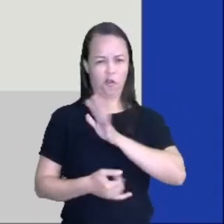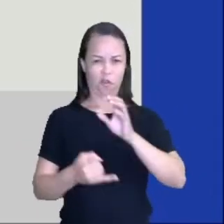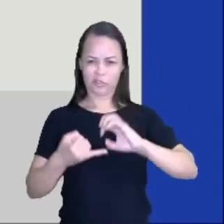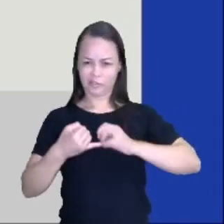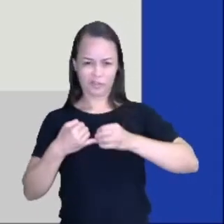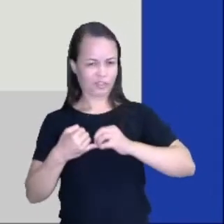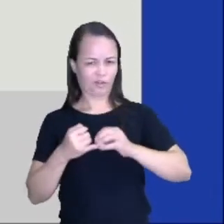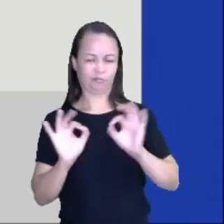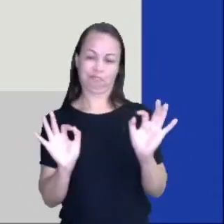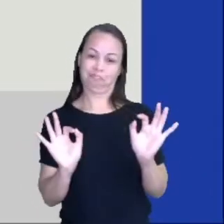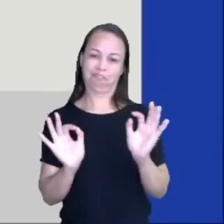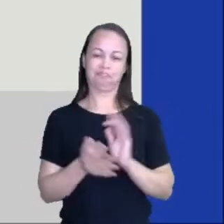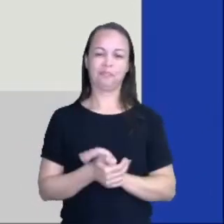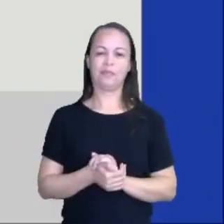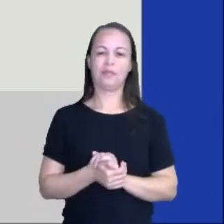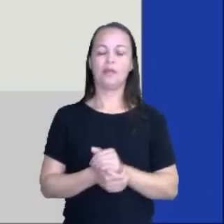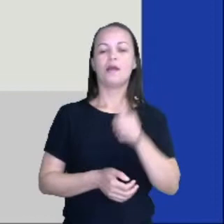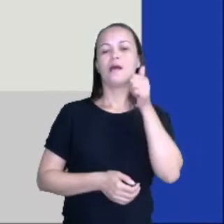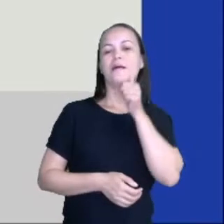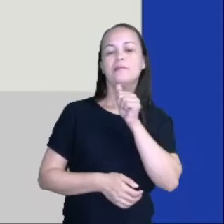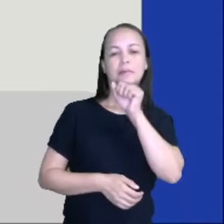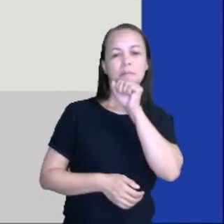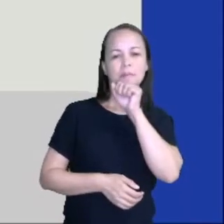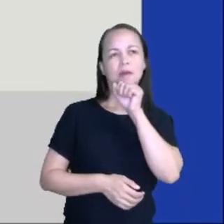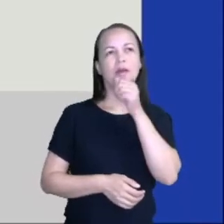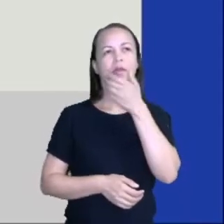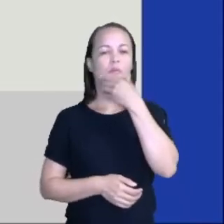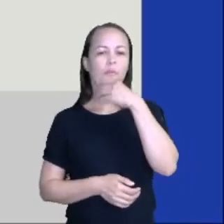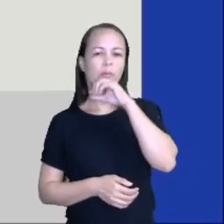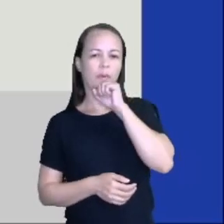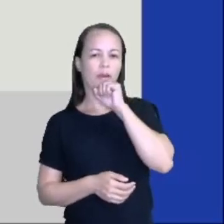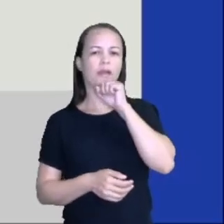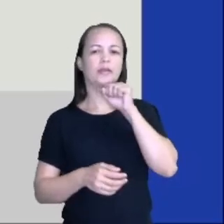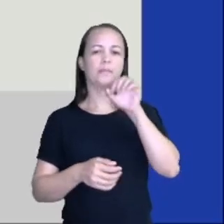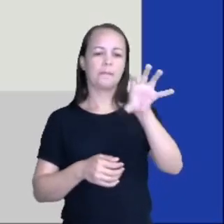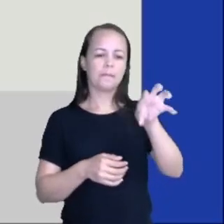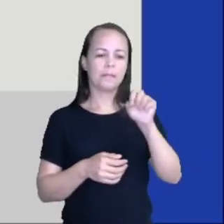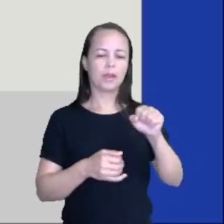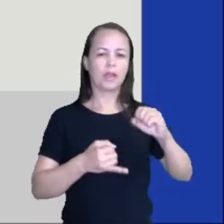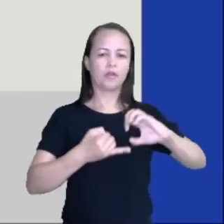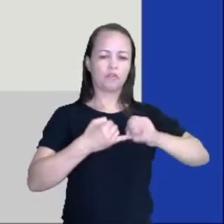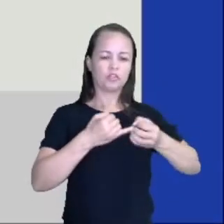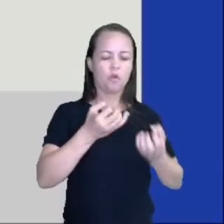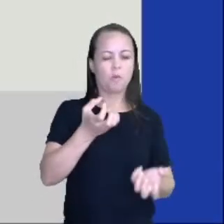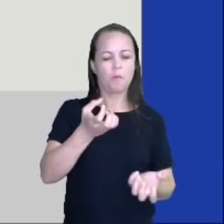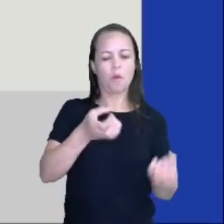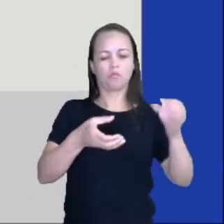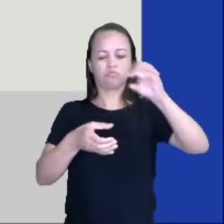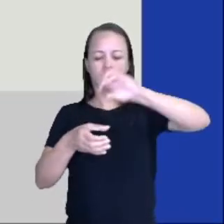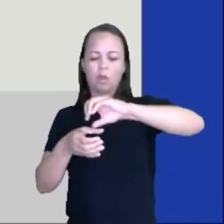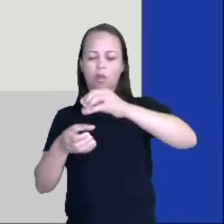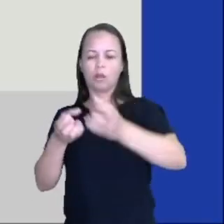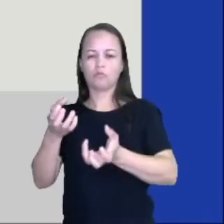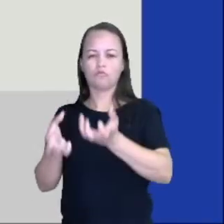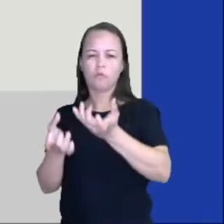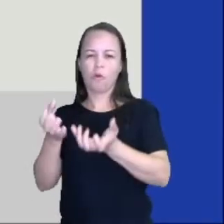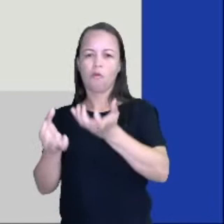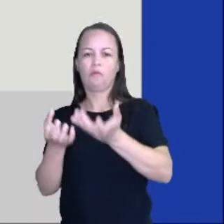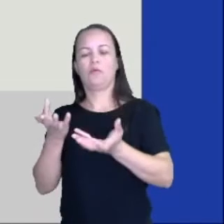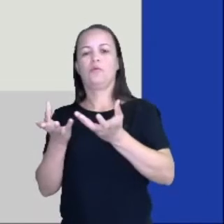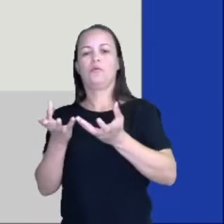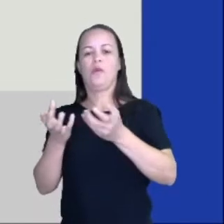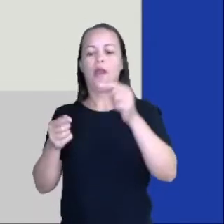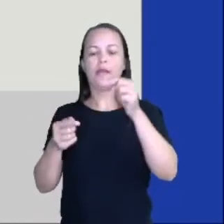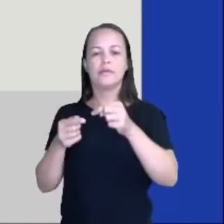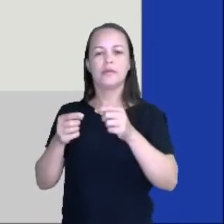A mamãe, quando pega o feijão cru, né, ou o papai que cozinha, coloca no fogo, o feijão ele